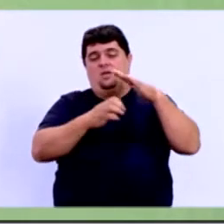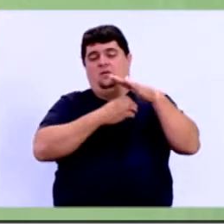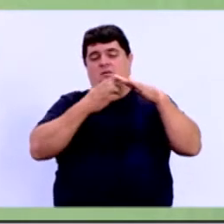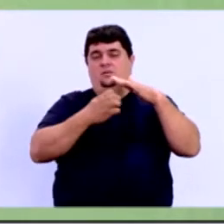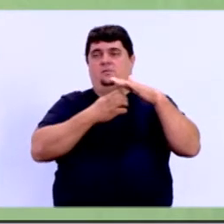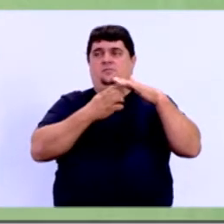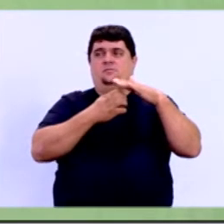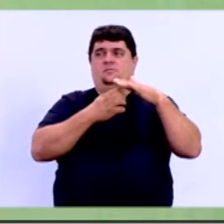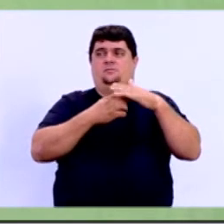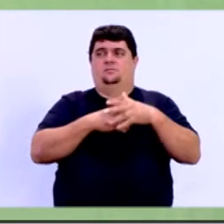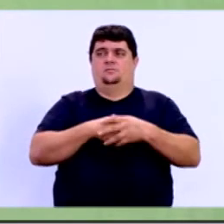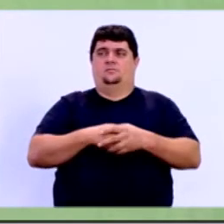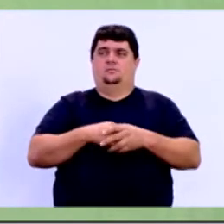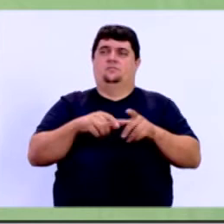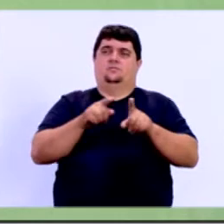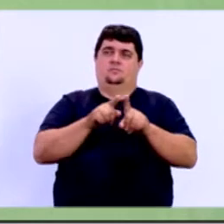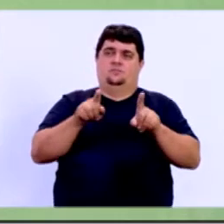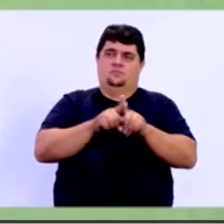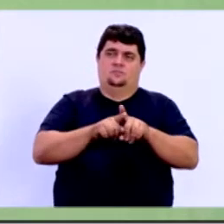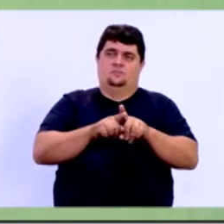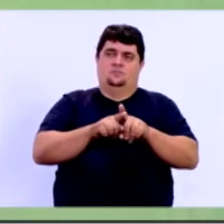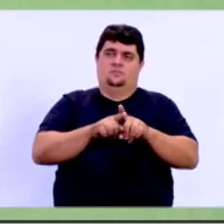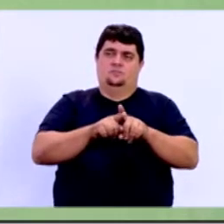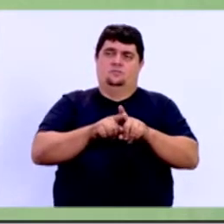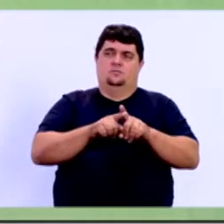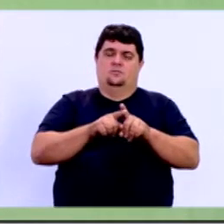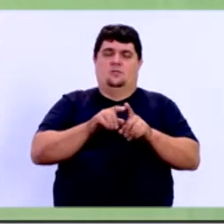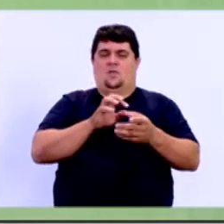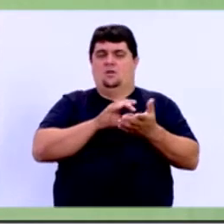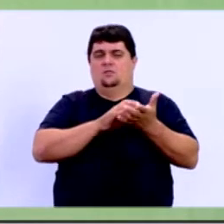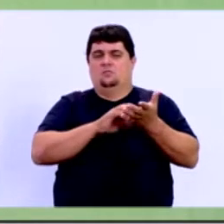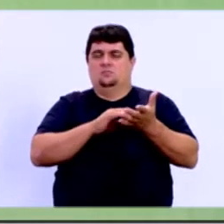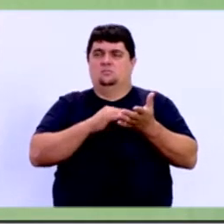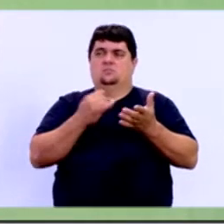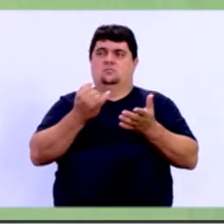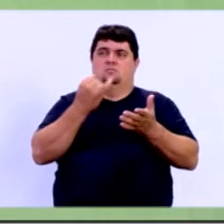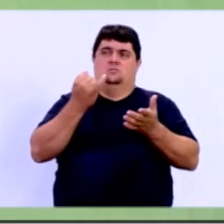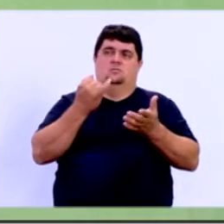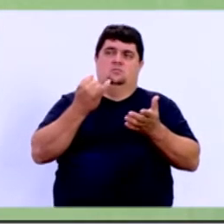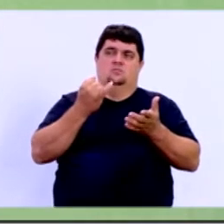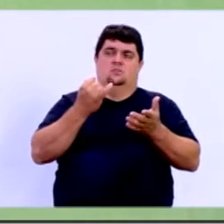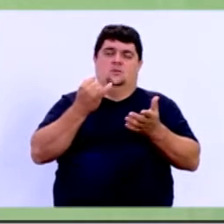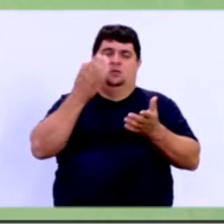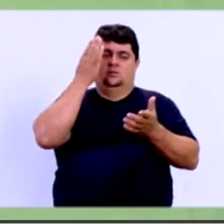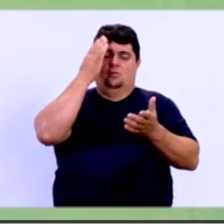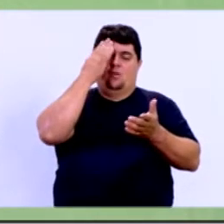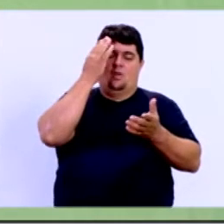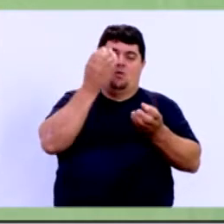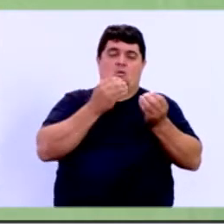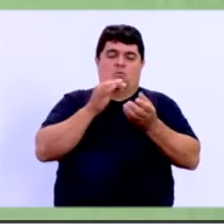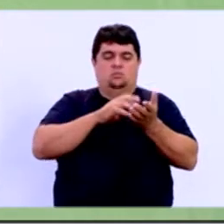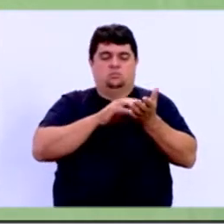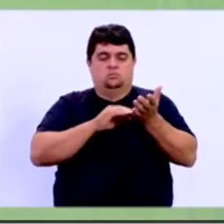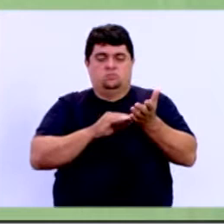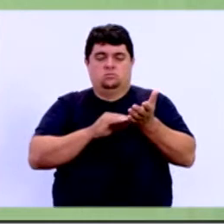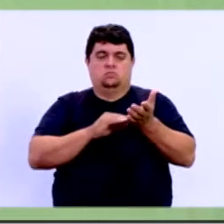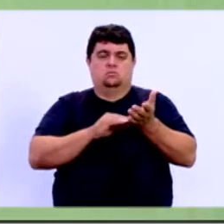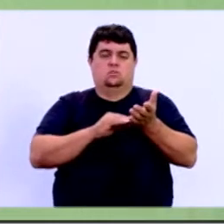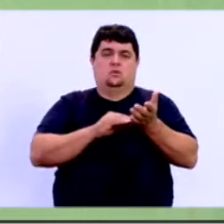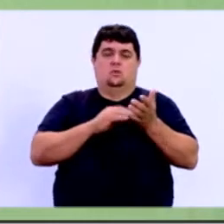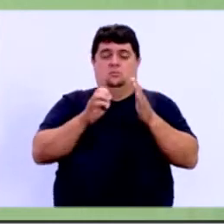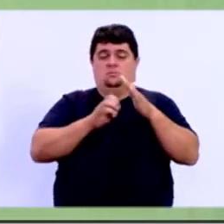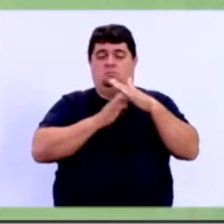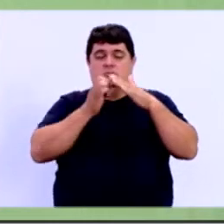organização, né, incluindo aí alguns cálculos, alguns métodos, né, que a empresa